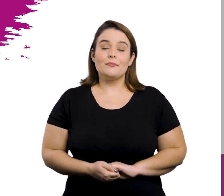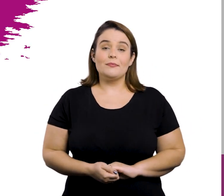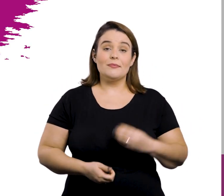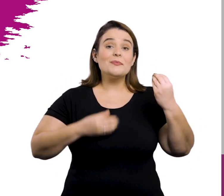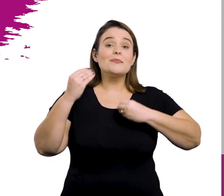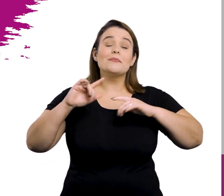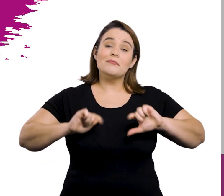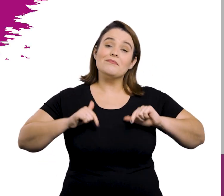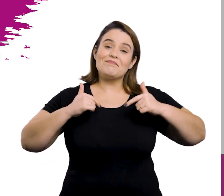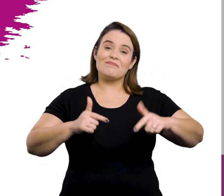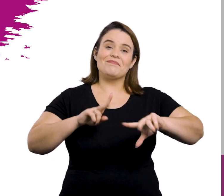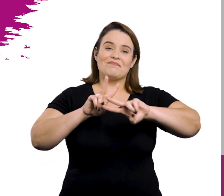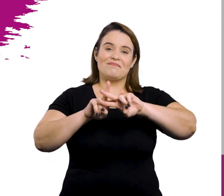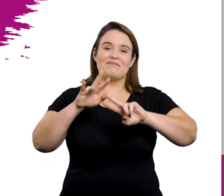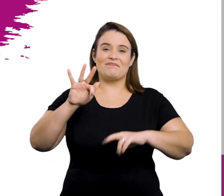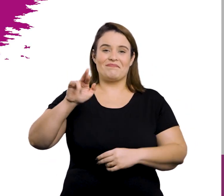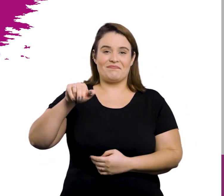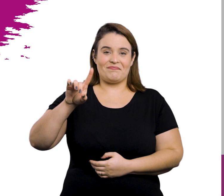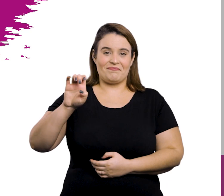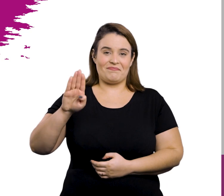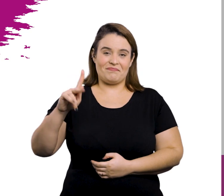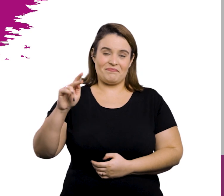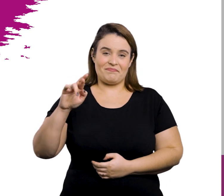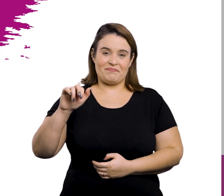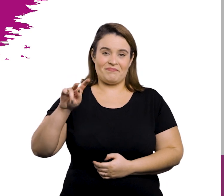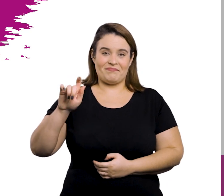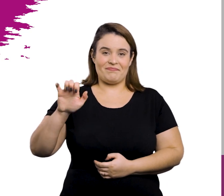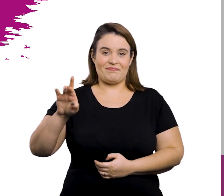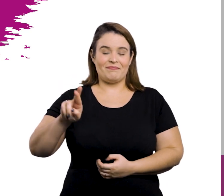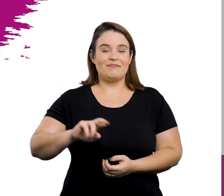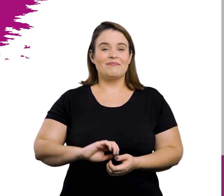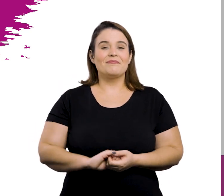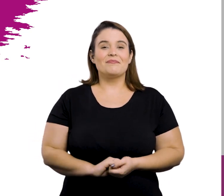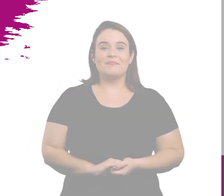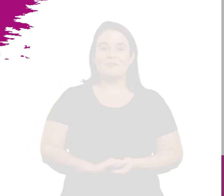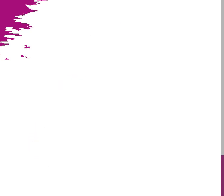lutar por um #Fundeb para valer?